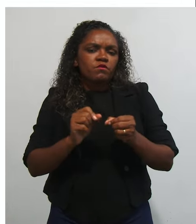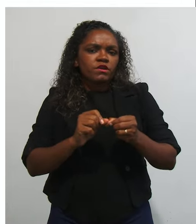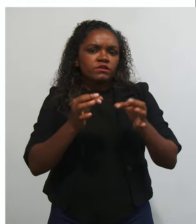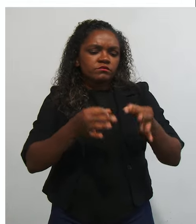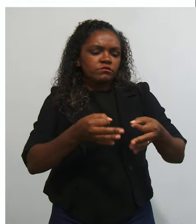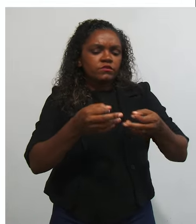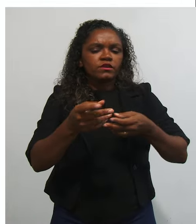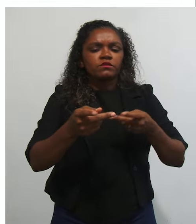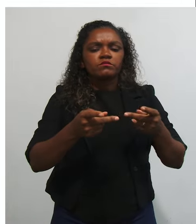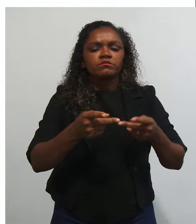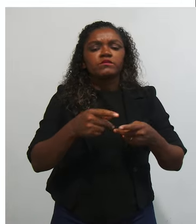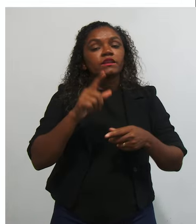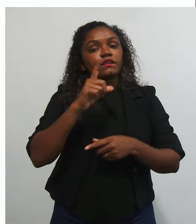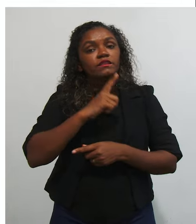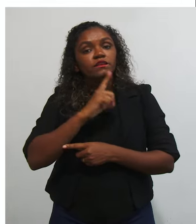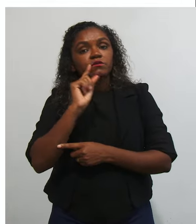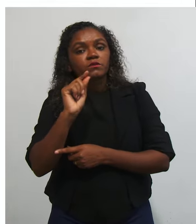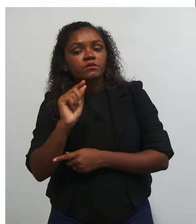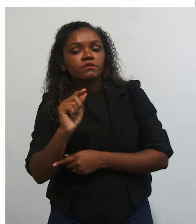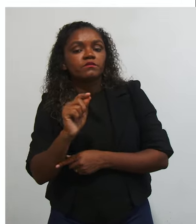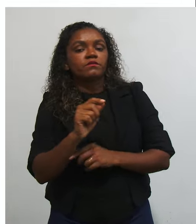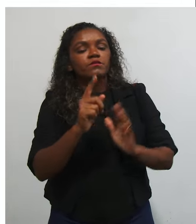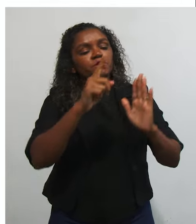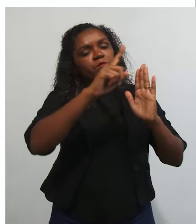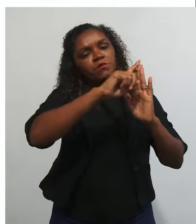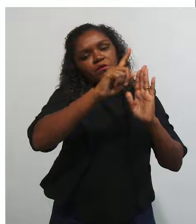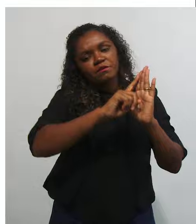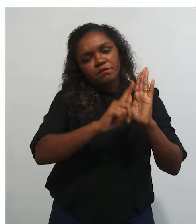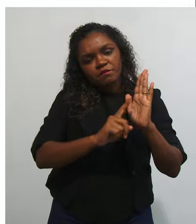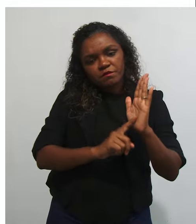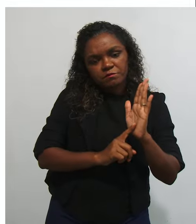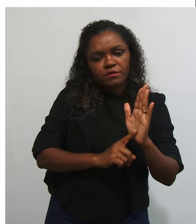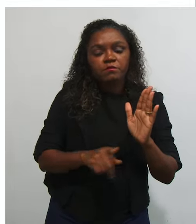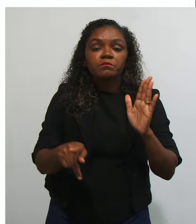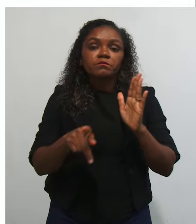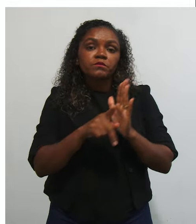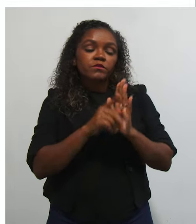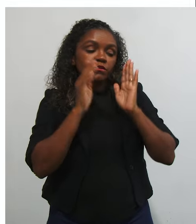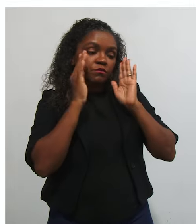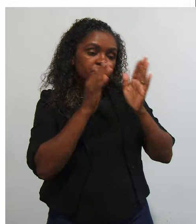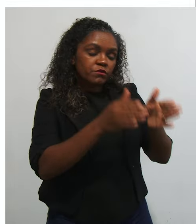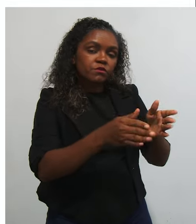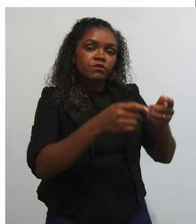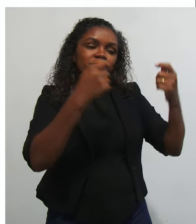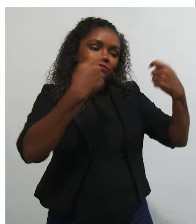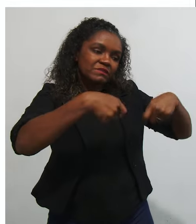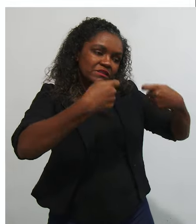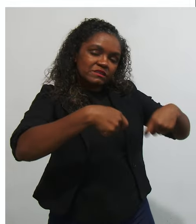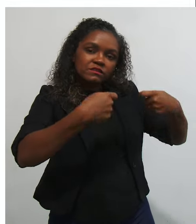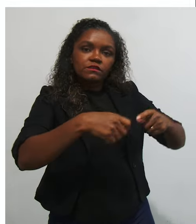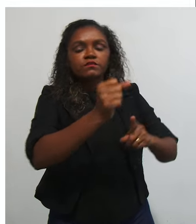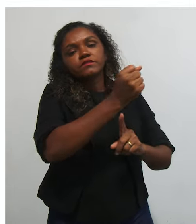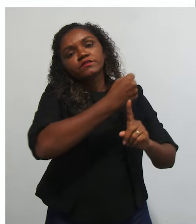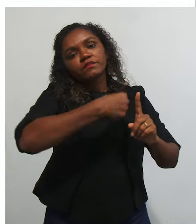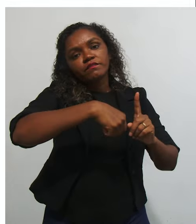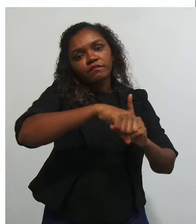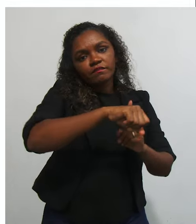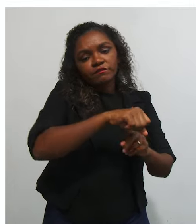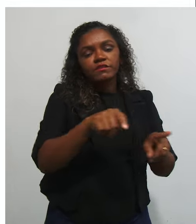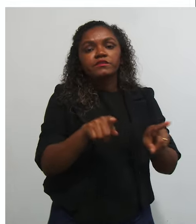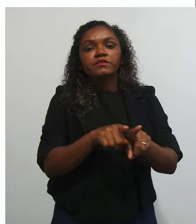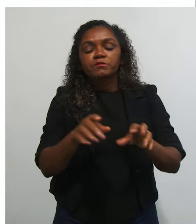temos o programa, que surge onde? De uma demanda social, do plano de governo daquele